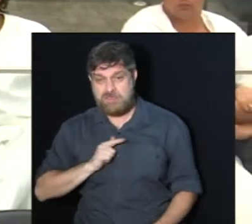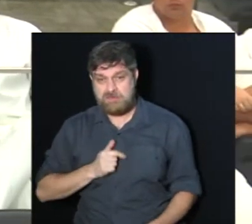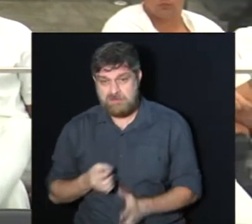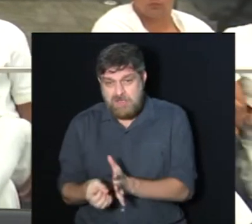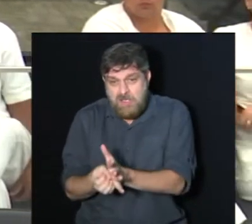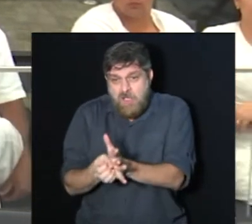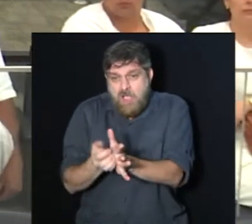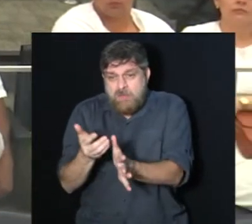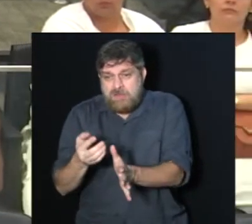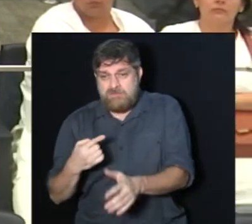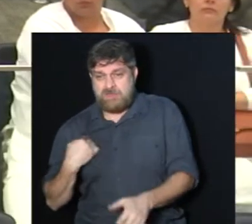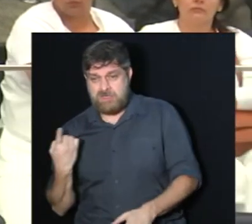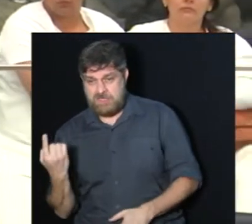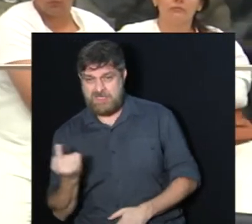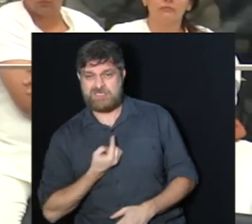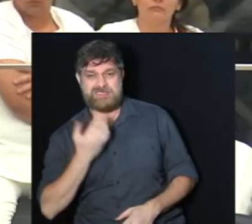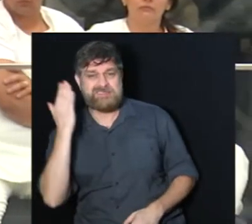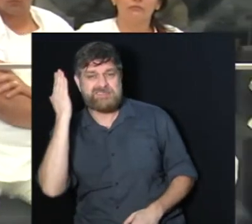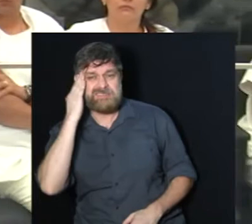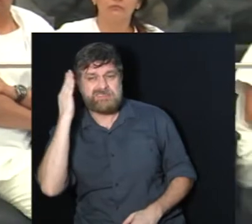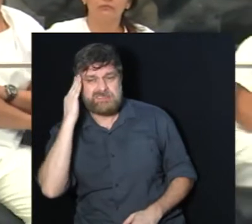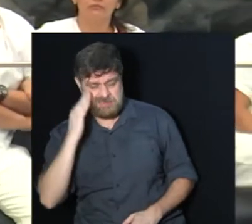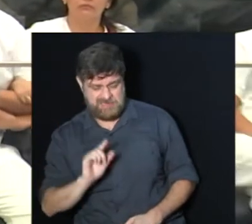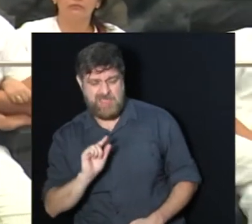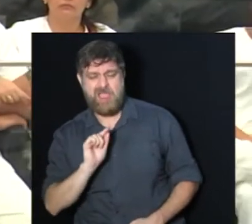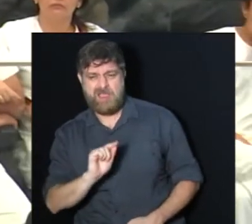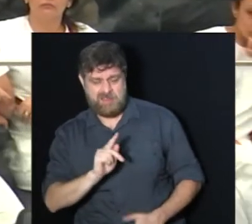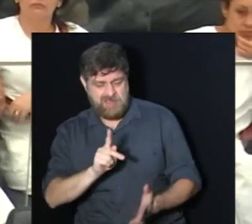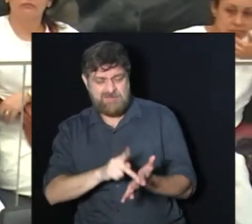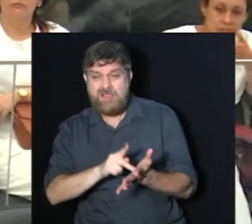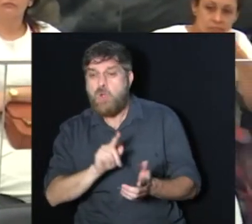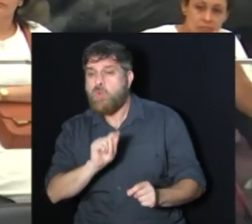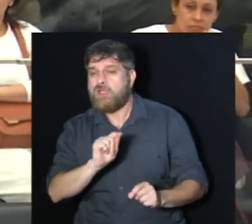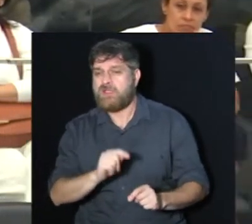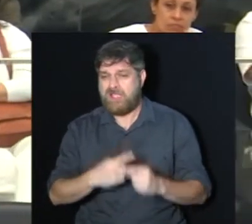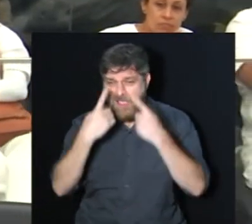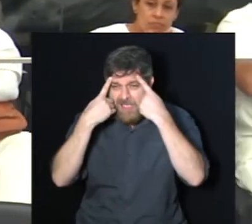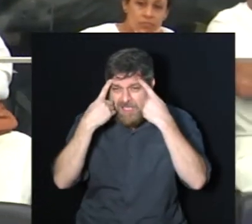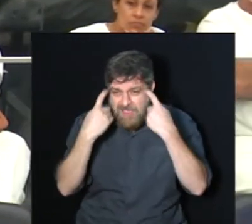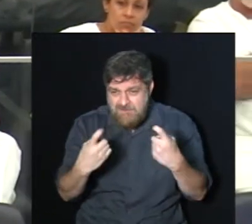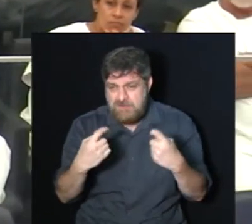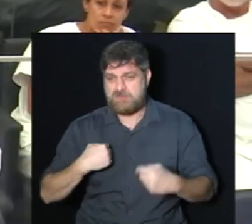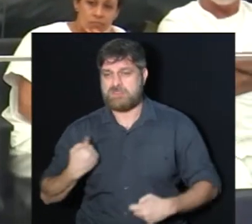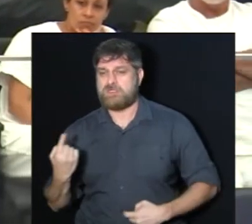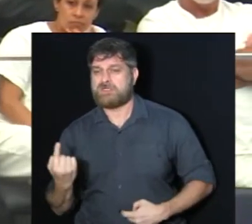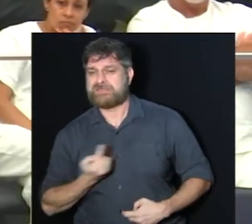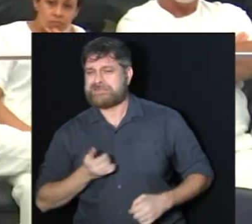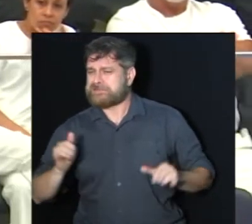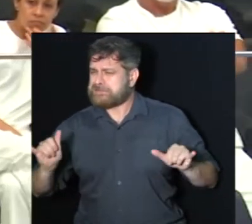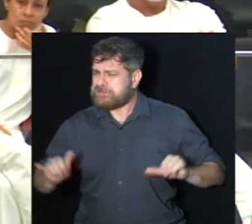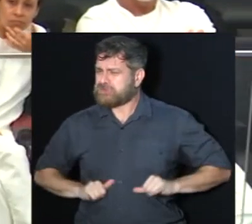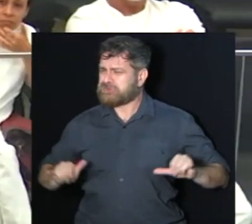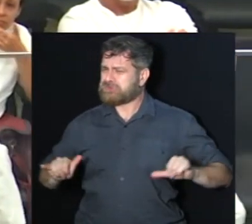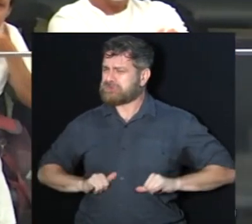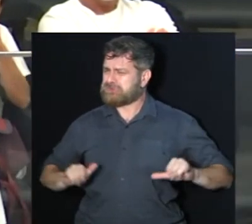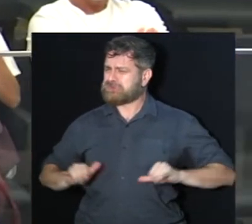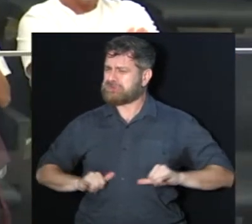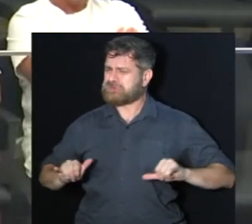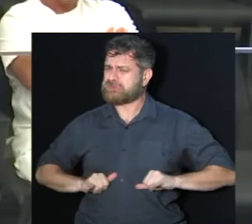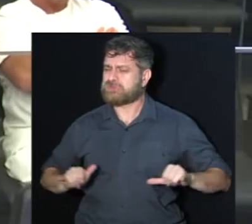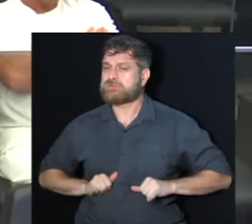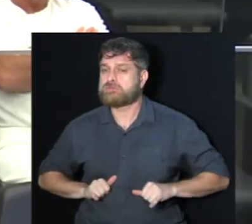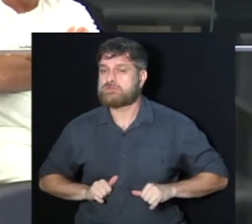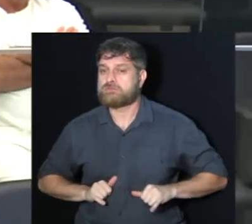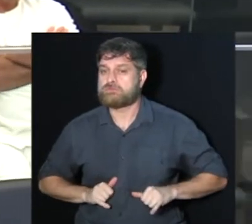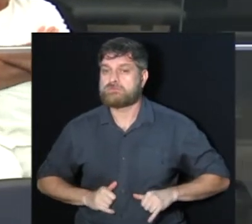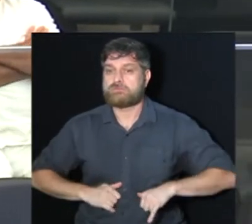vezes, nós sabemos disso, que a violência que nós estamos sofrendo é uma